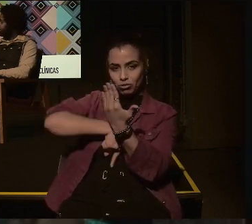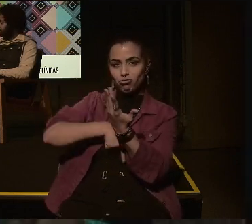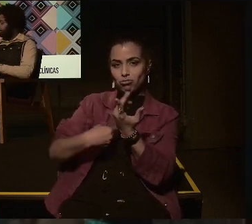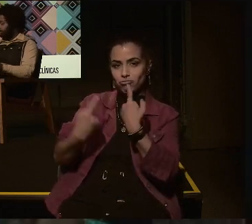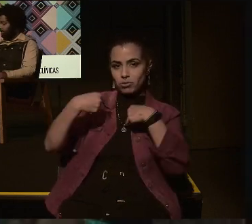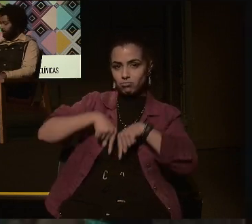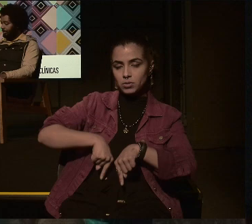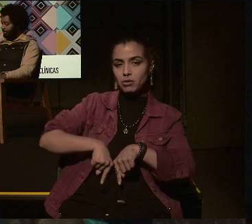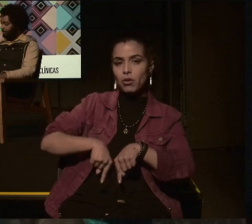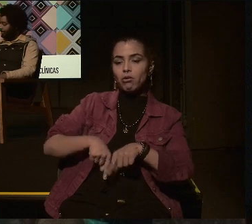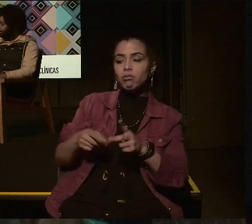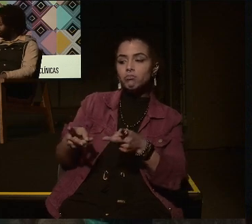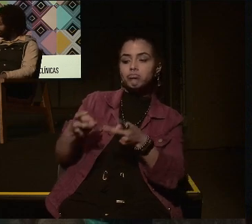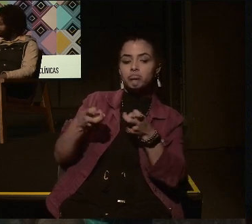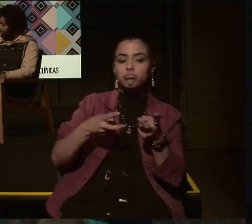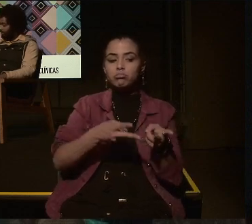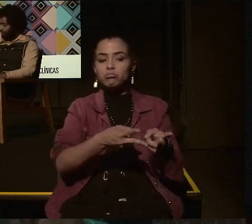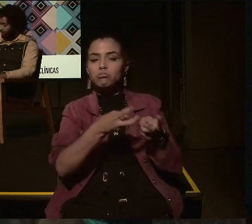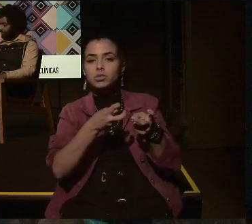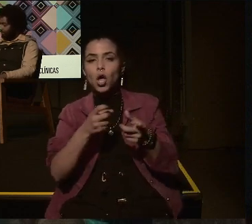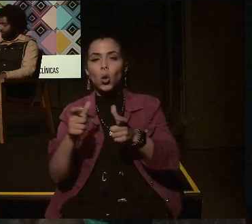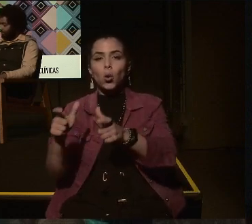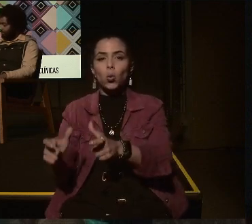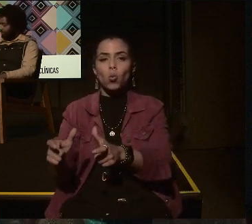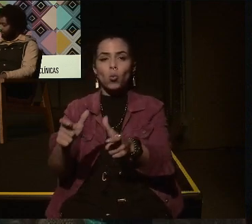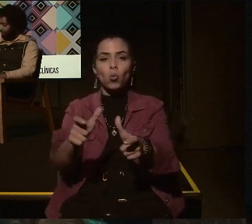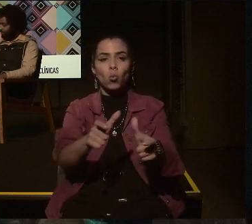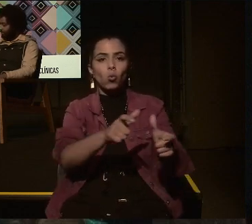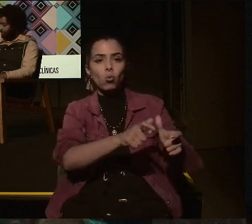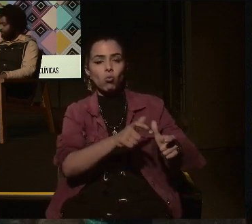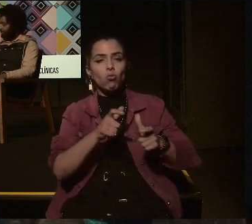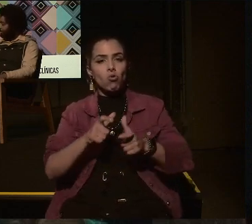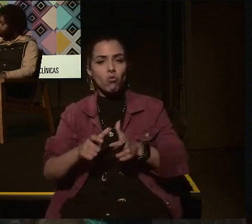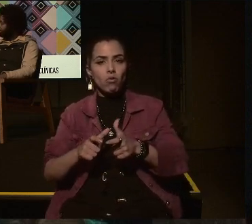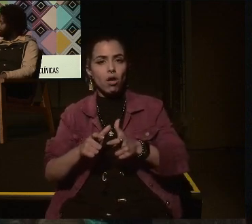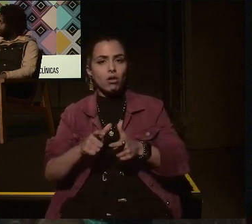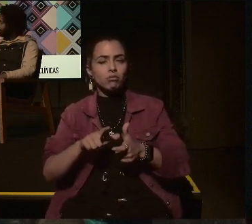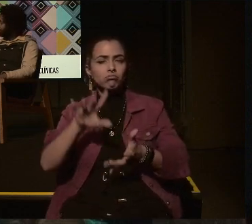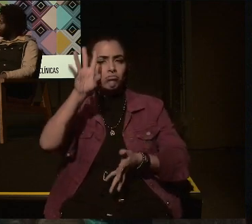espacialidade. Isso foi compreendido por